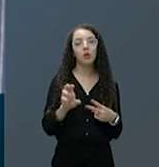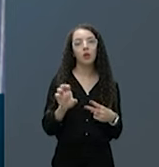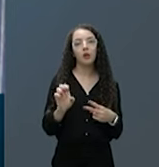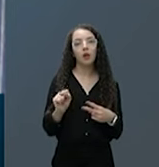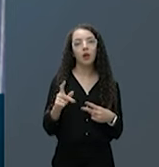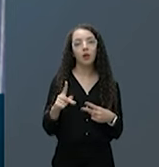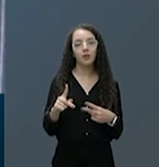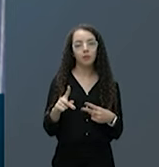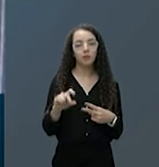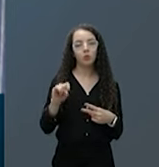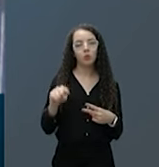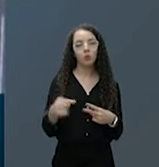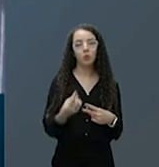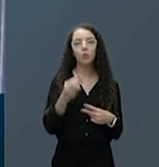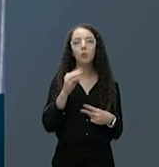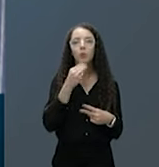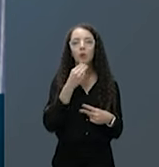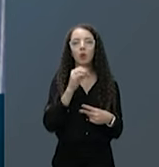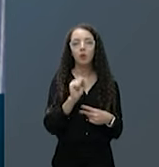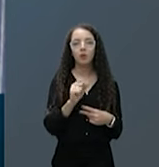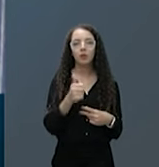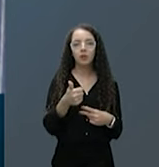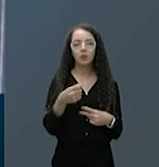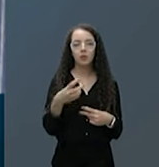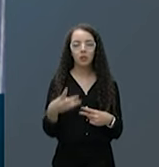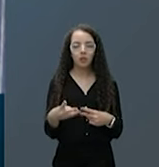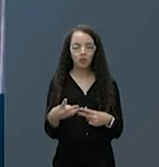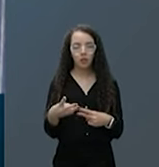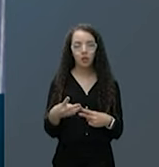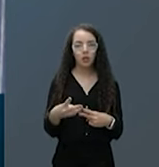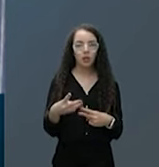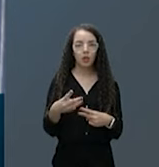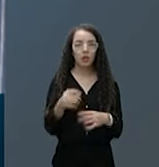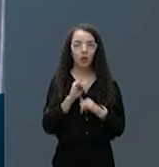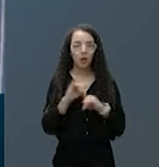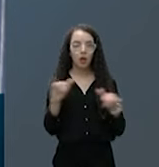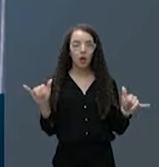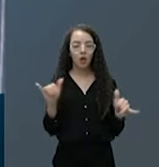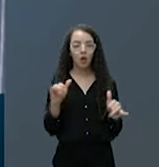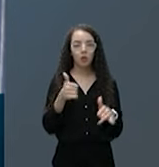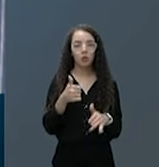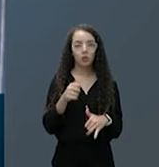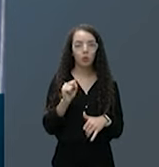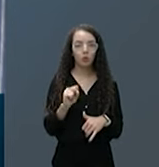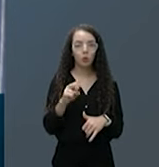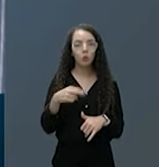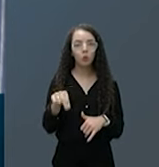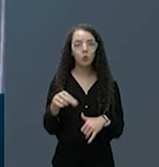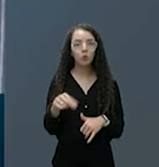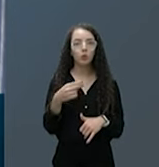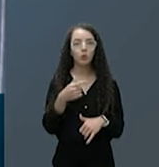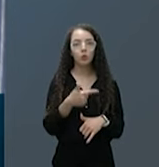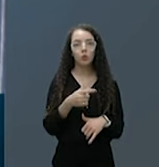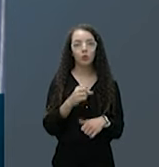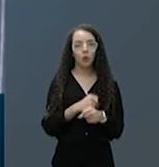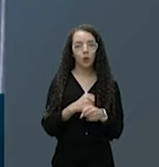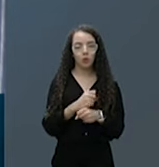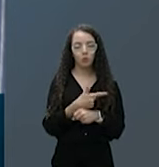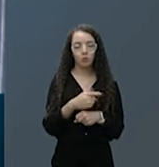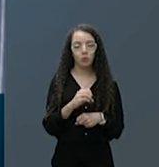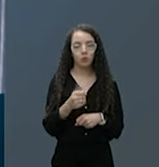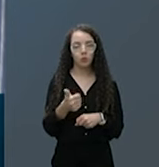1.813-864, publicado em 18 de novembro de 2019, e a sua questão de ordem, e o